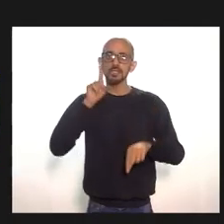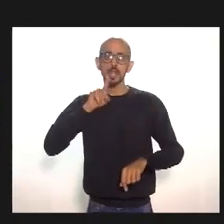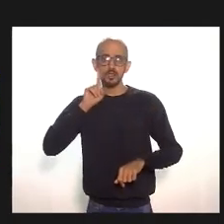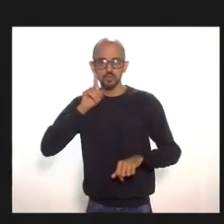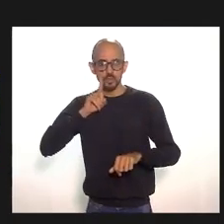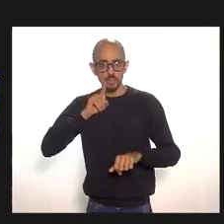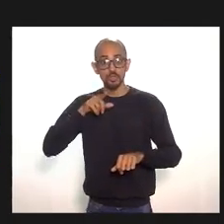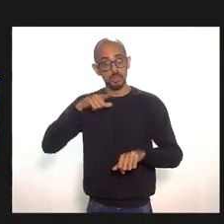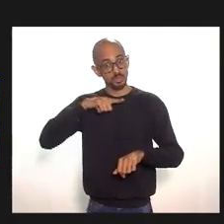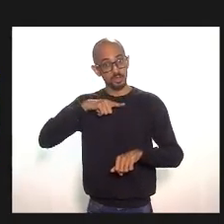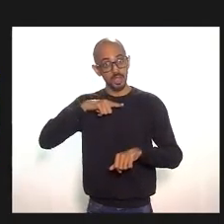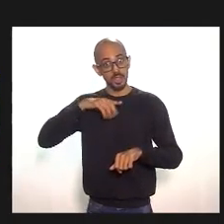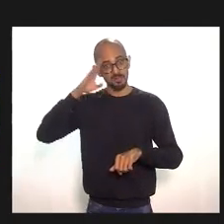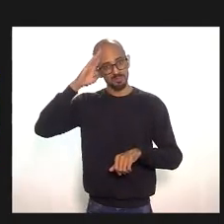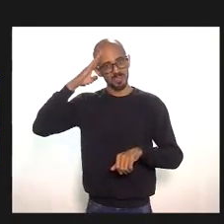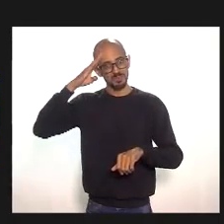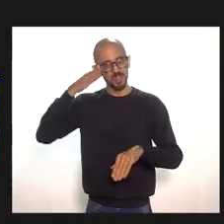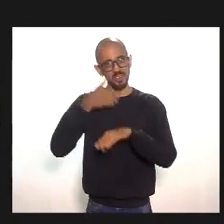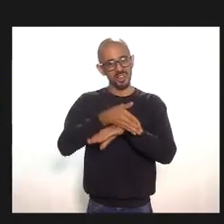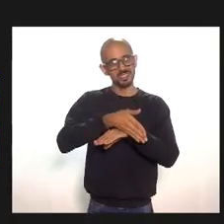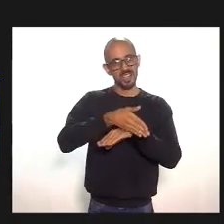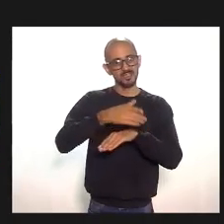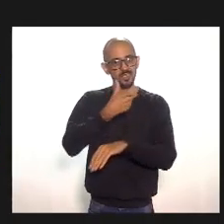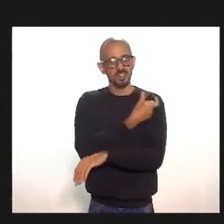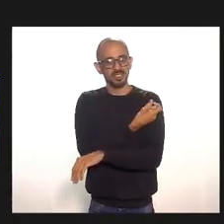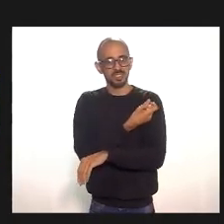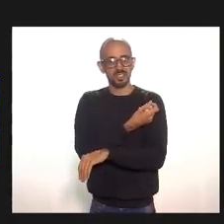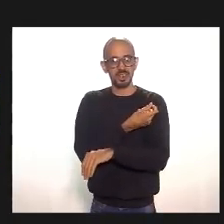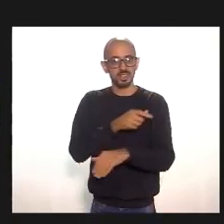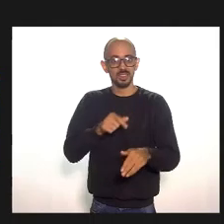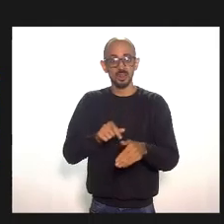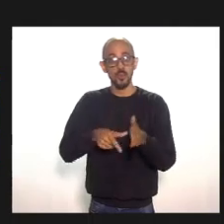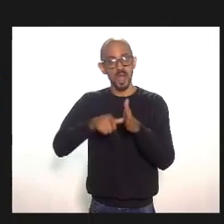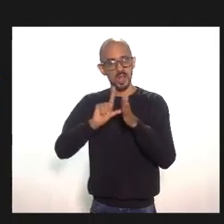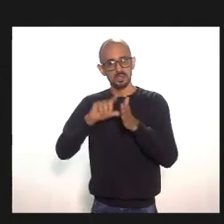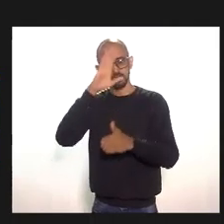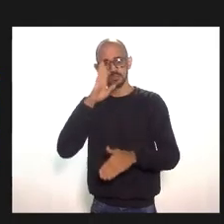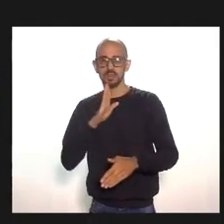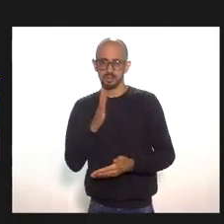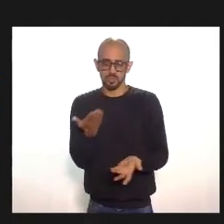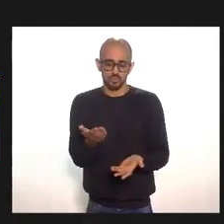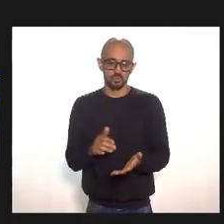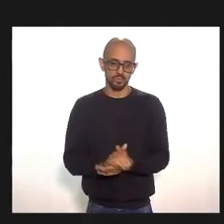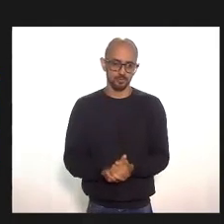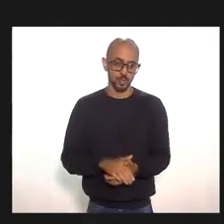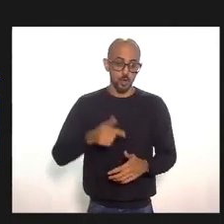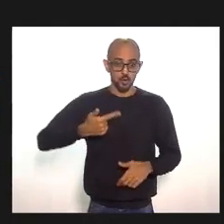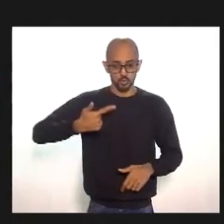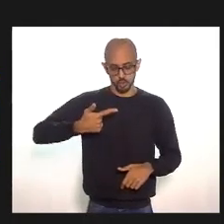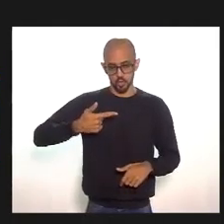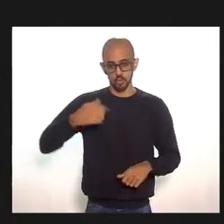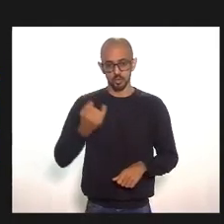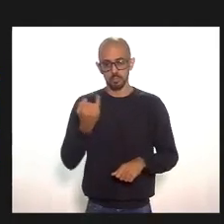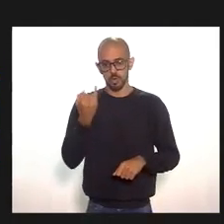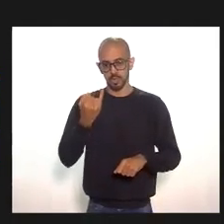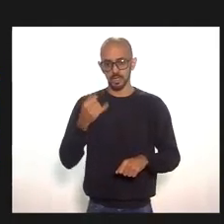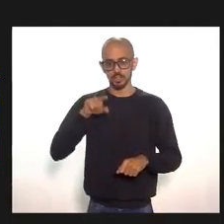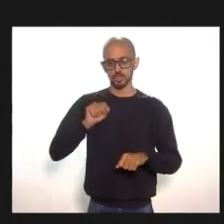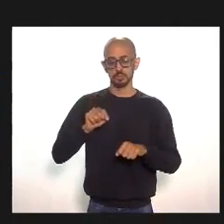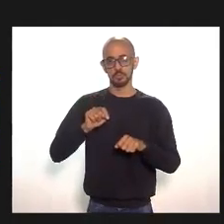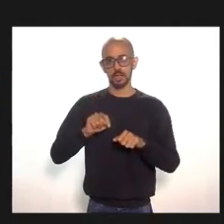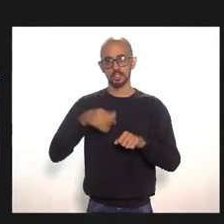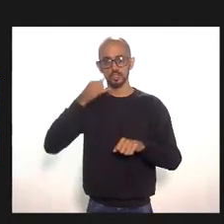acesso à vacina e hoje estão com um processo de vacinação muito mais adiantado que o Brasil. O segundo ponto fundamental para se